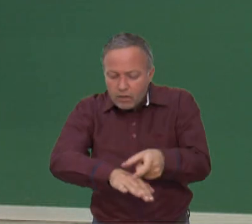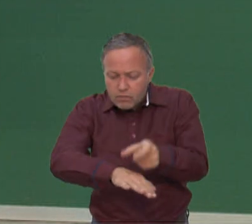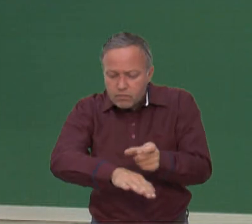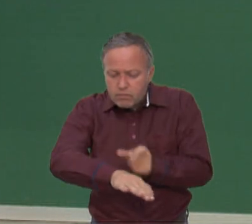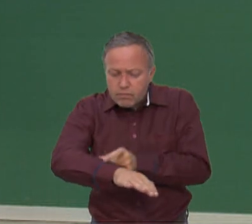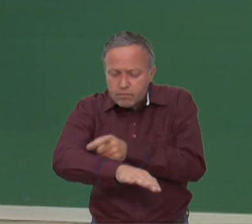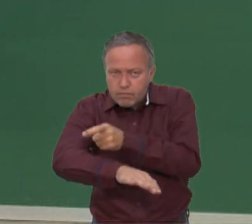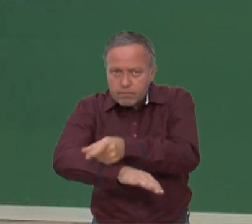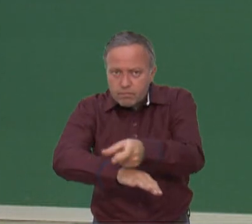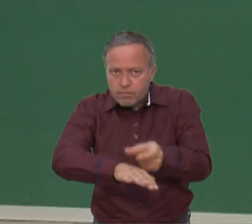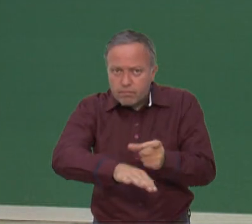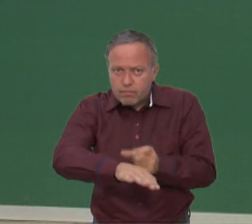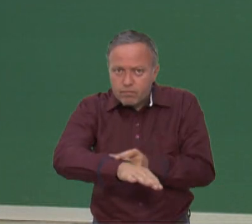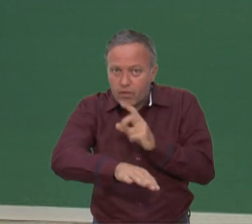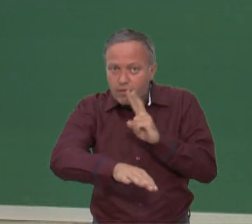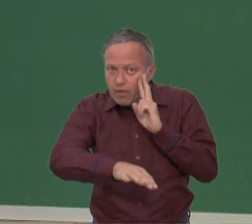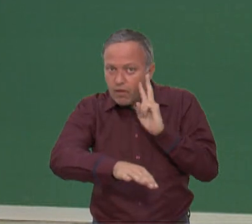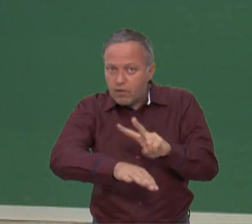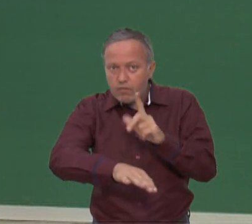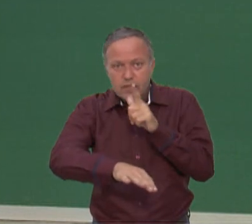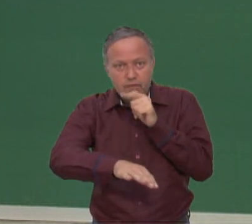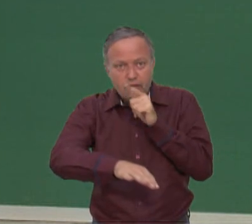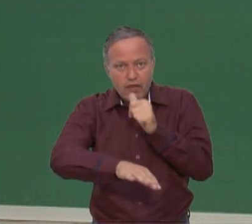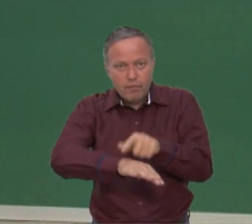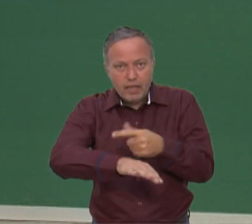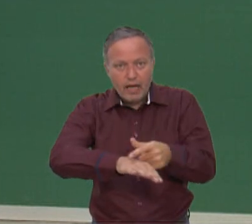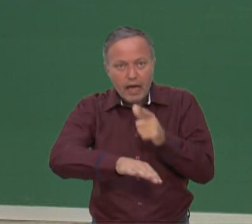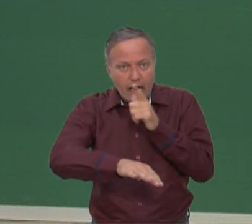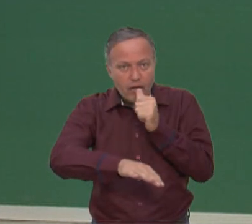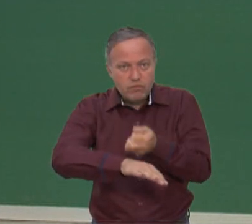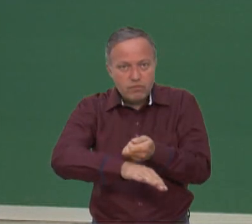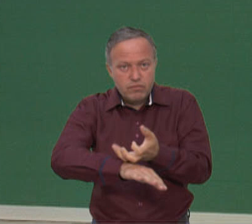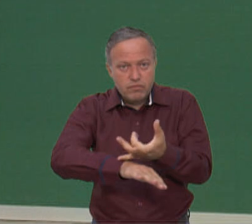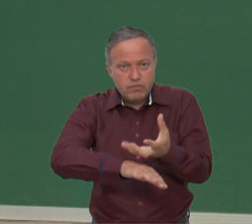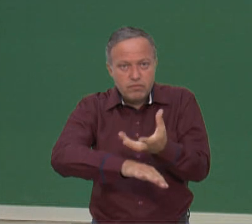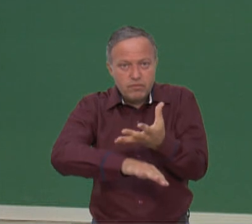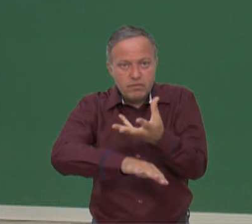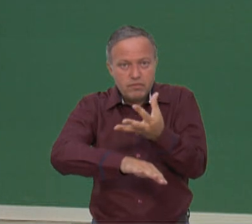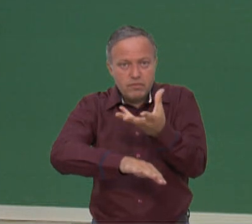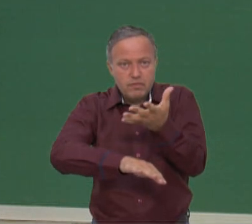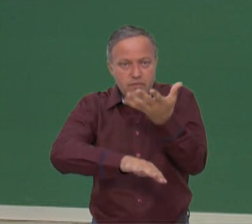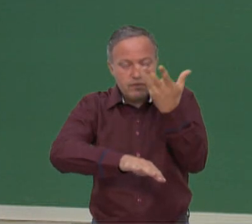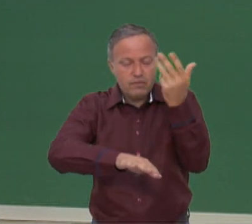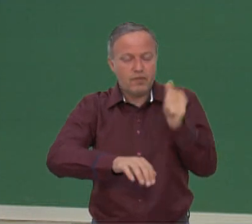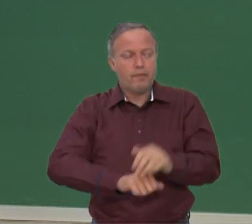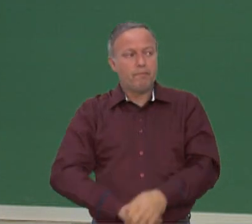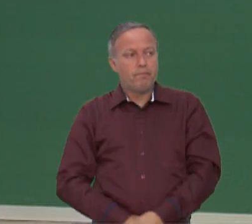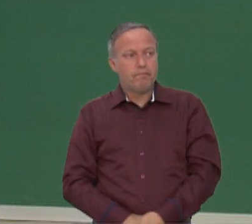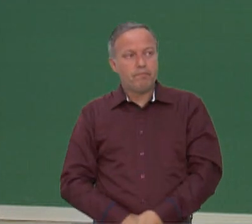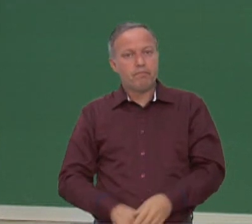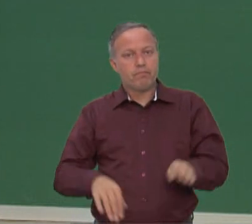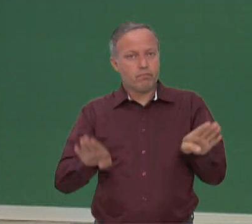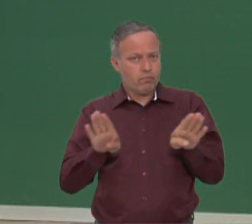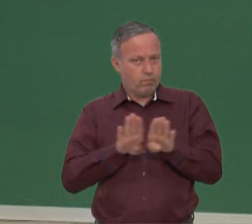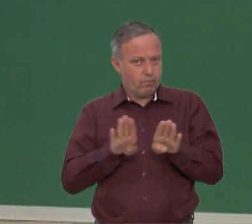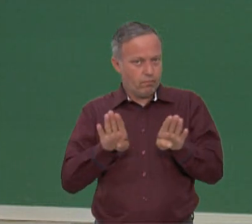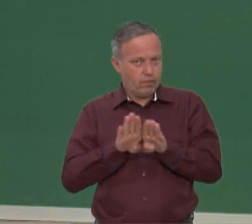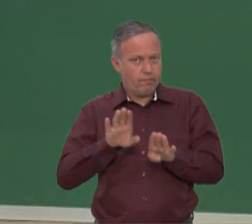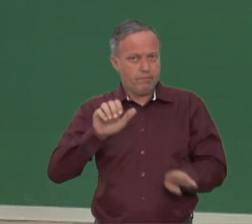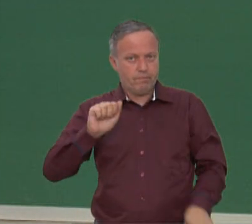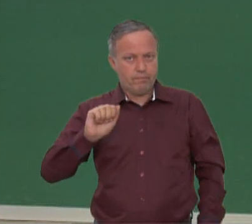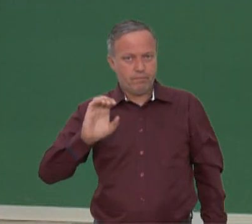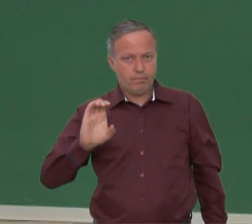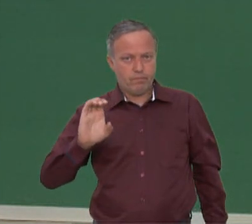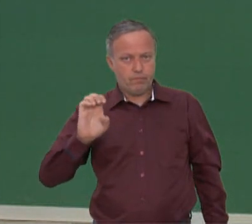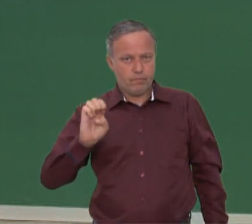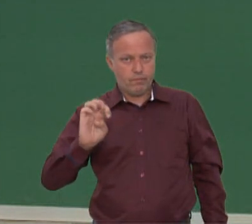circunstância. Mas o processo da vaporização não acontece só com a água. A acetona, acontece isso, onde é utilizado como